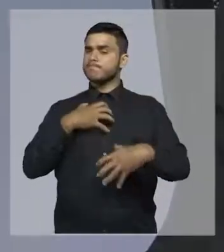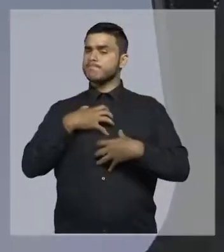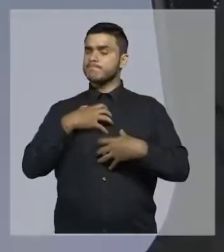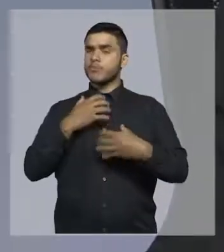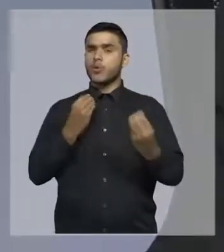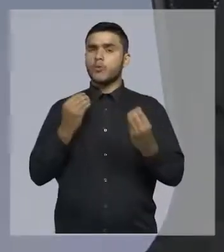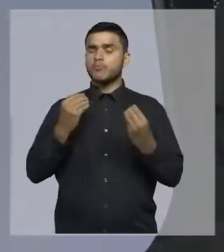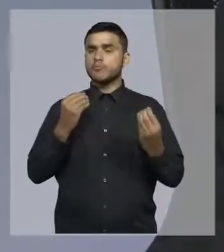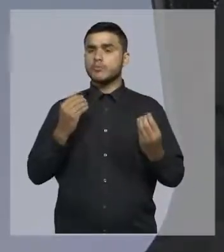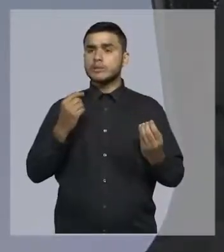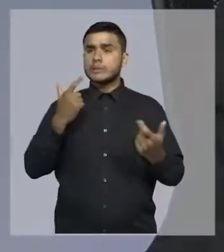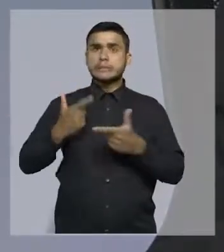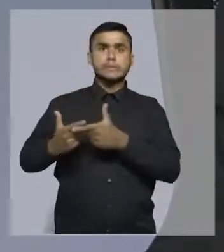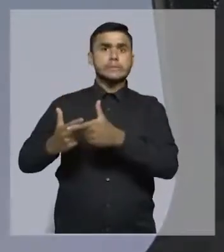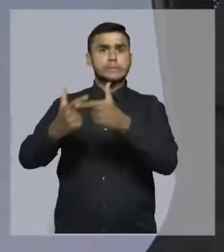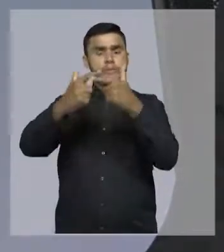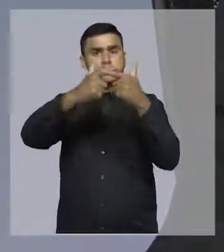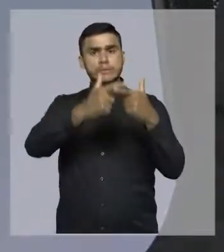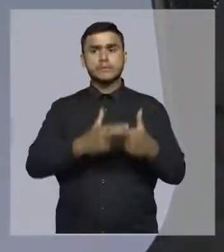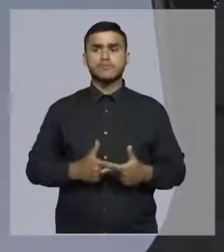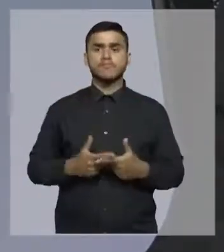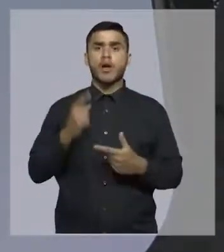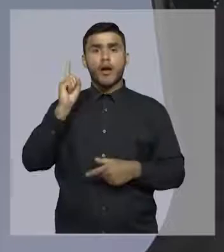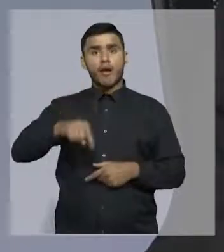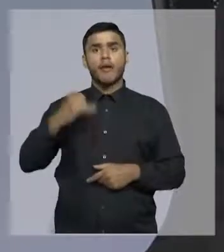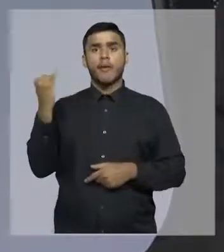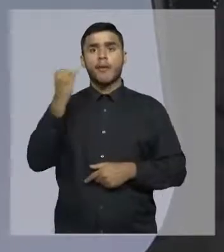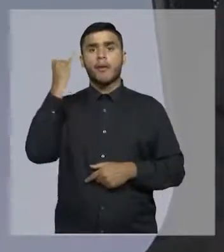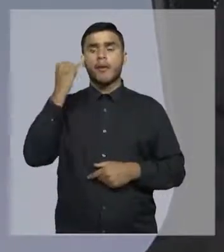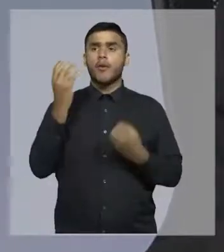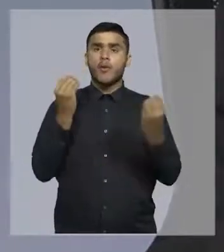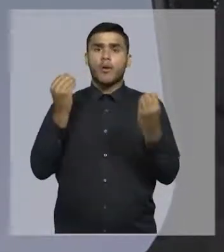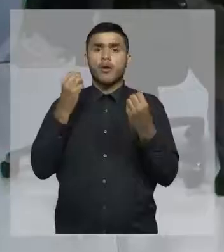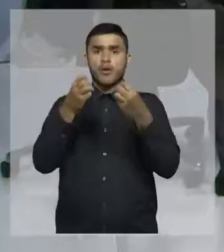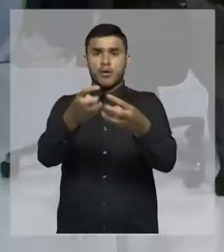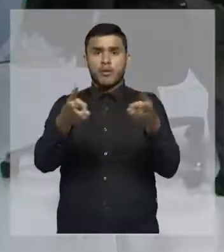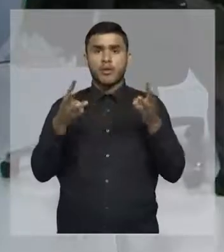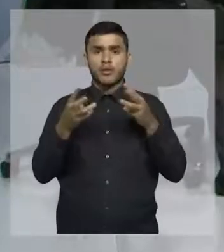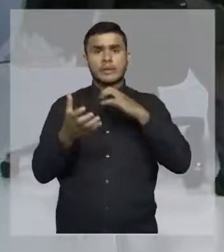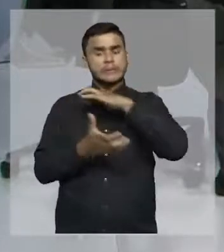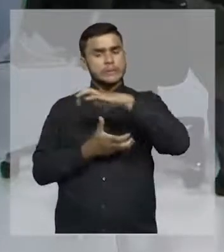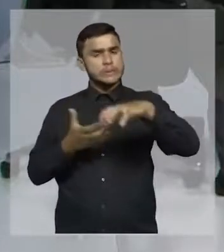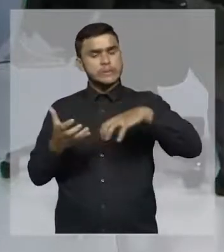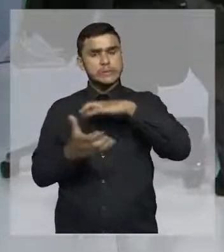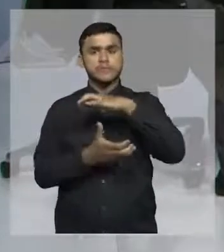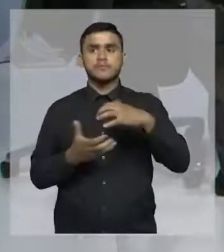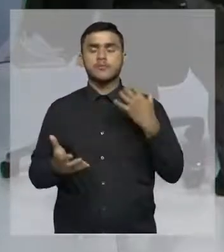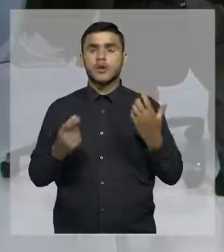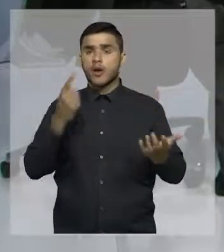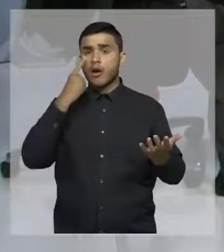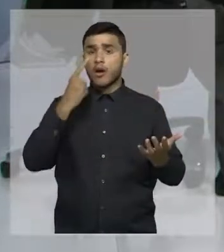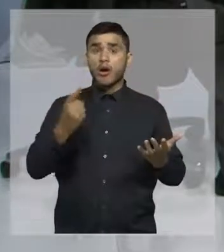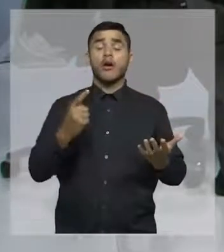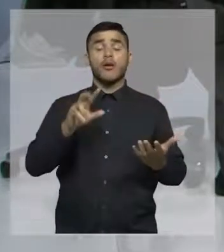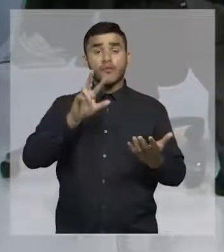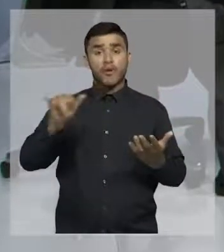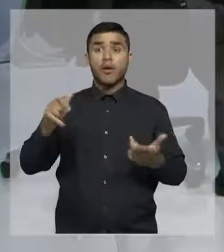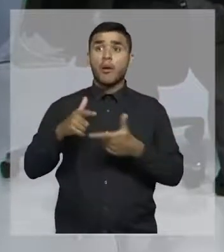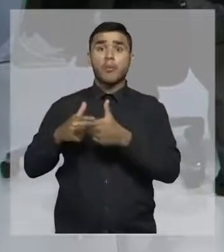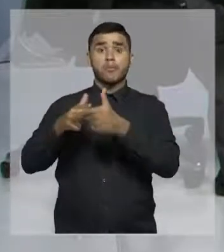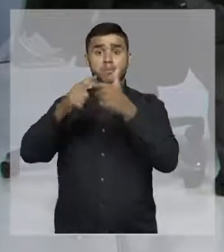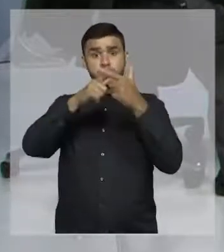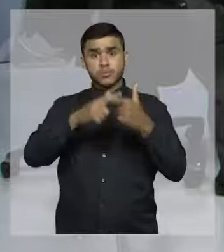mensurar o grau, né, de importância do movimento, porque o agrégio do caminhoneiro ficou muito claro que foi